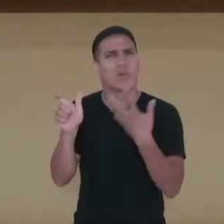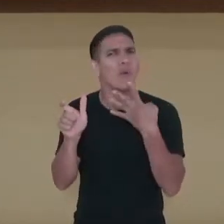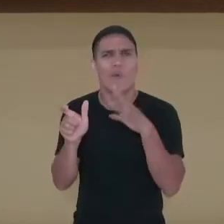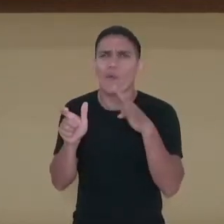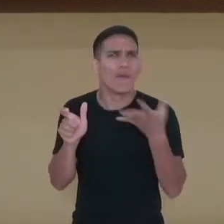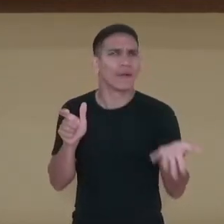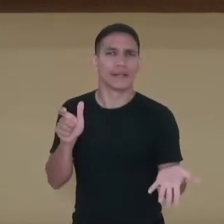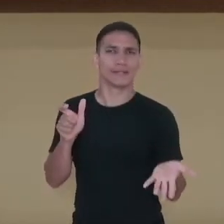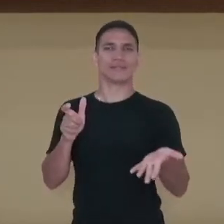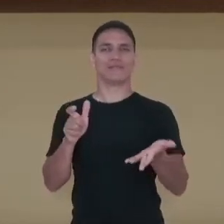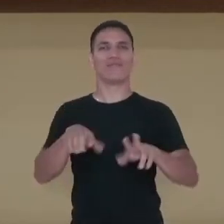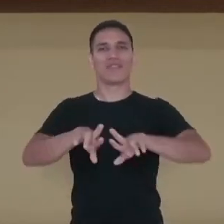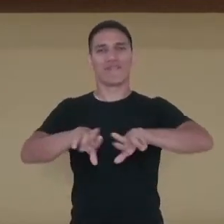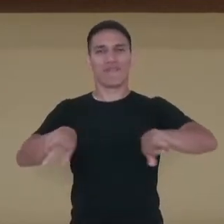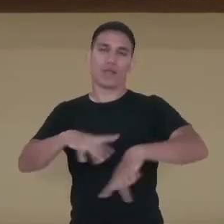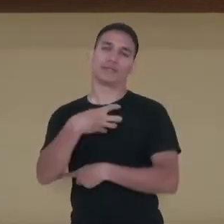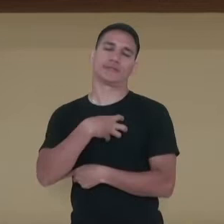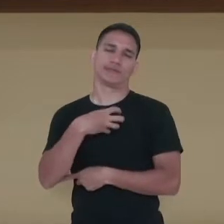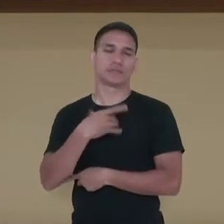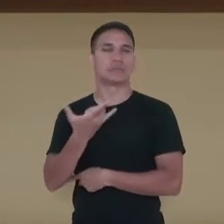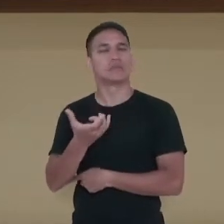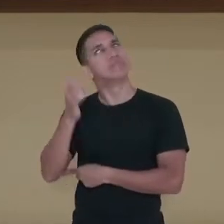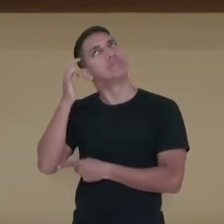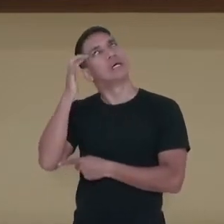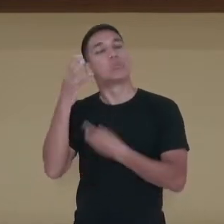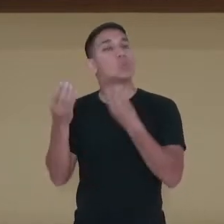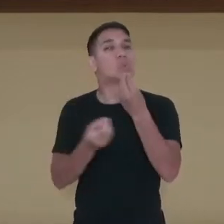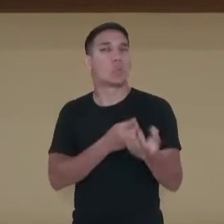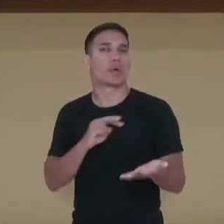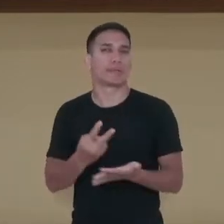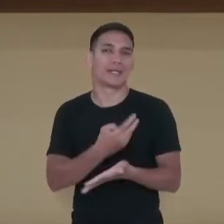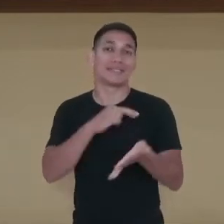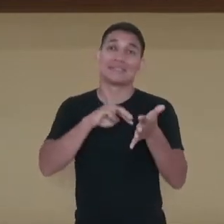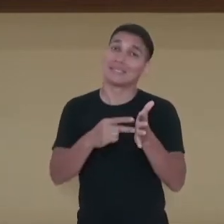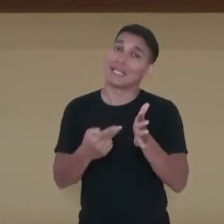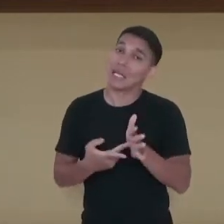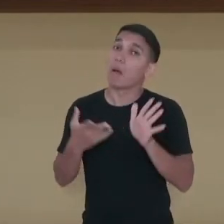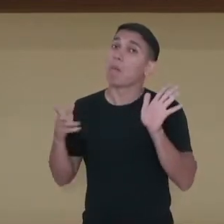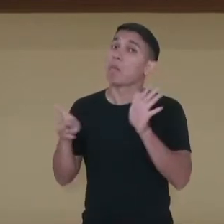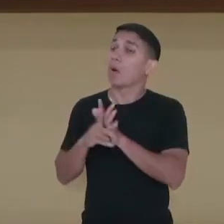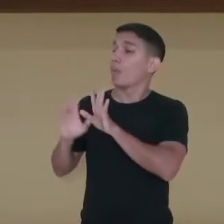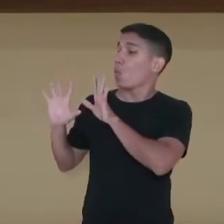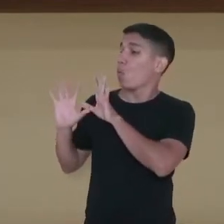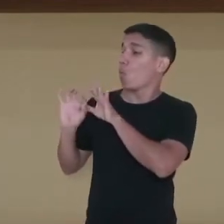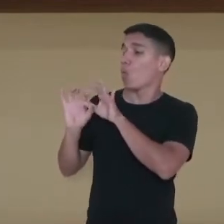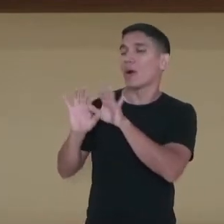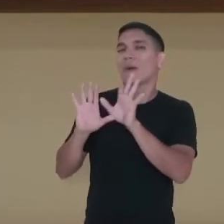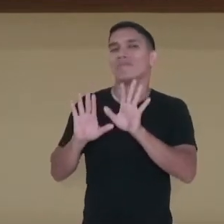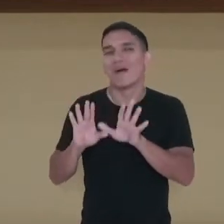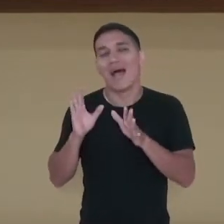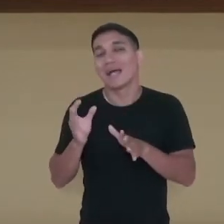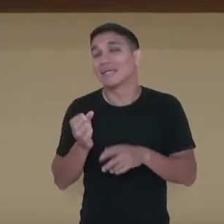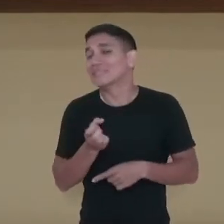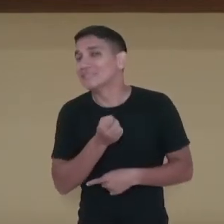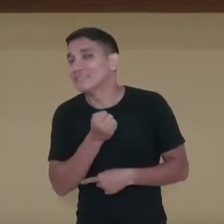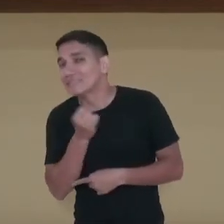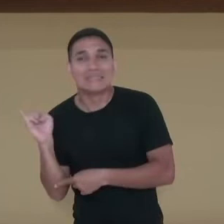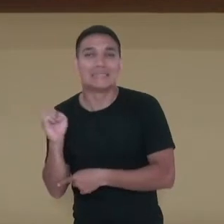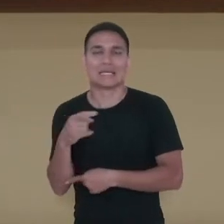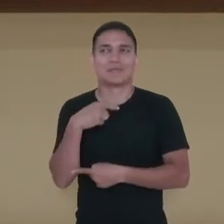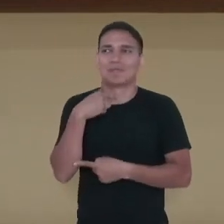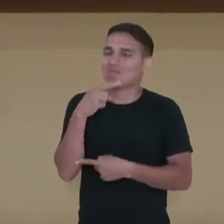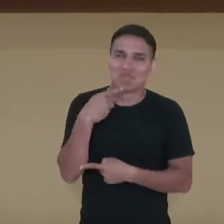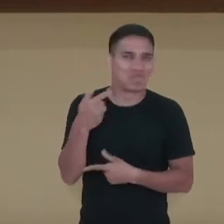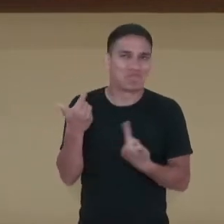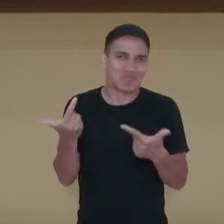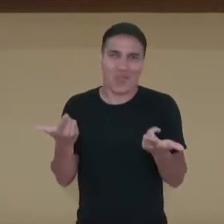conhece? Muitas vezes dá para a gente imaginar o significado dela através do contexto. Mas e quando não dá? Quando você